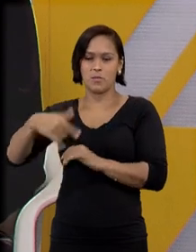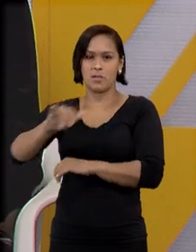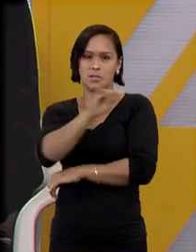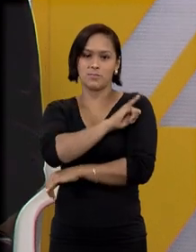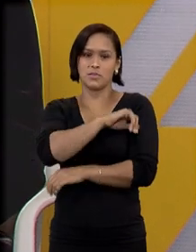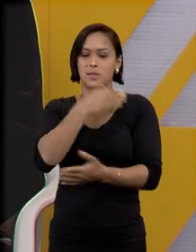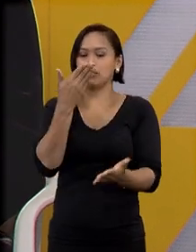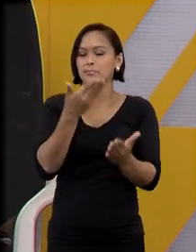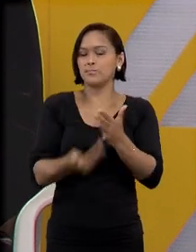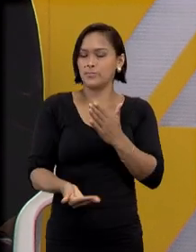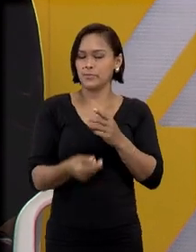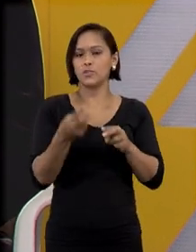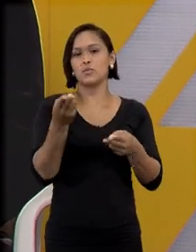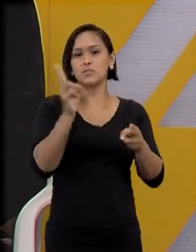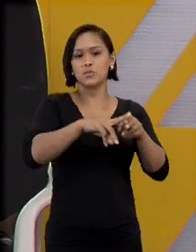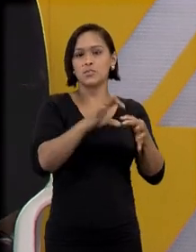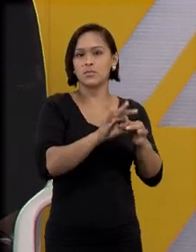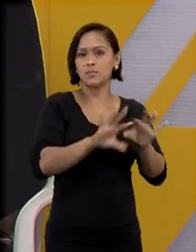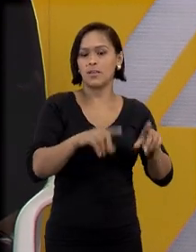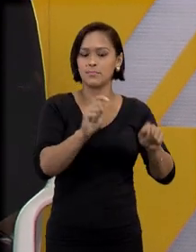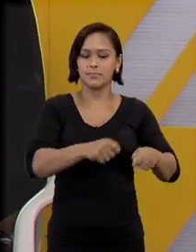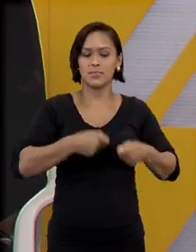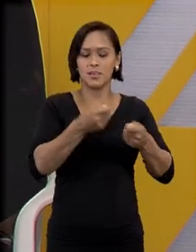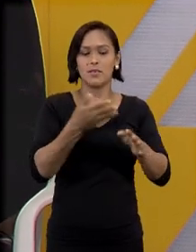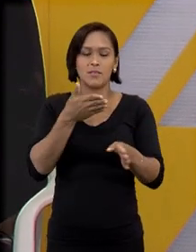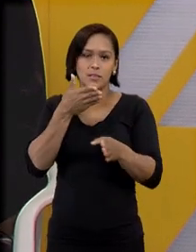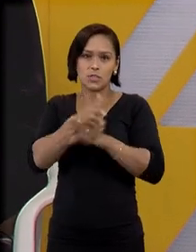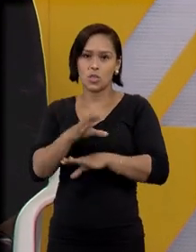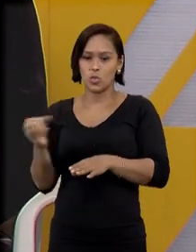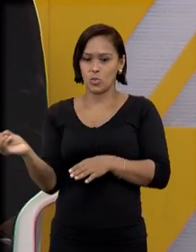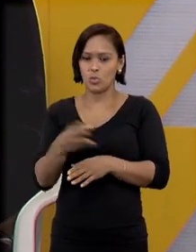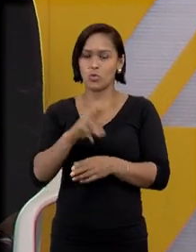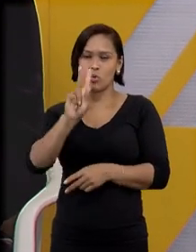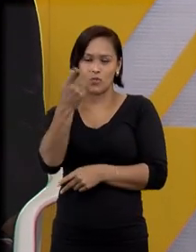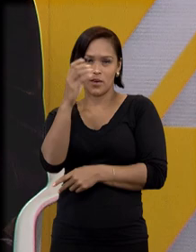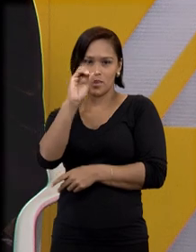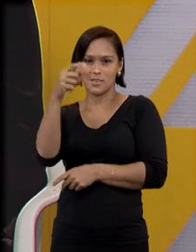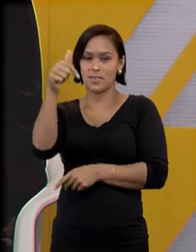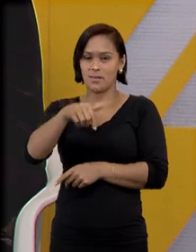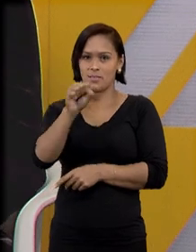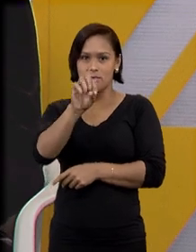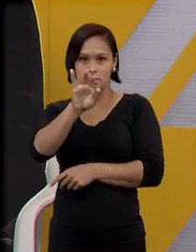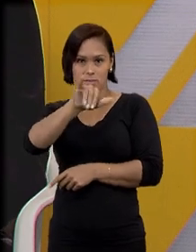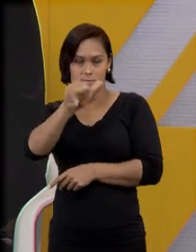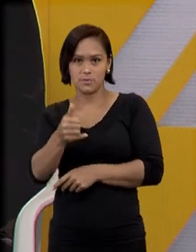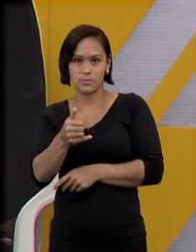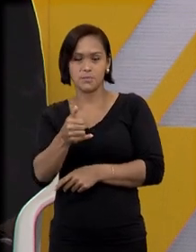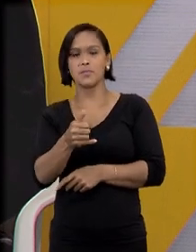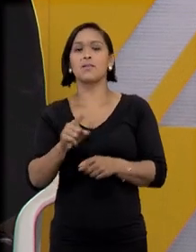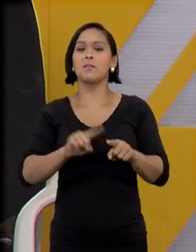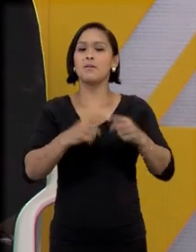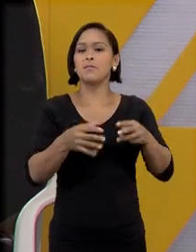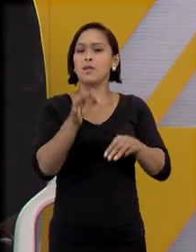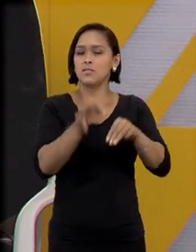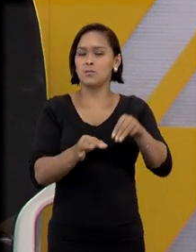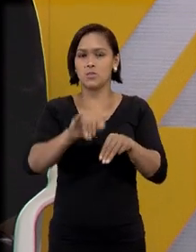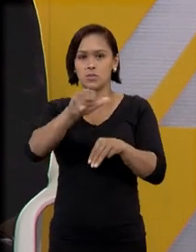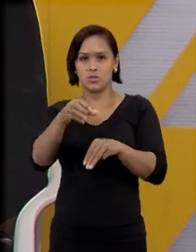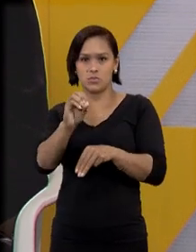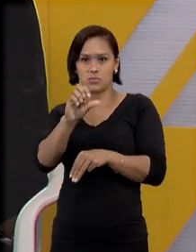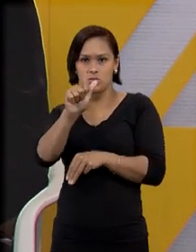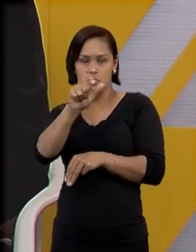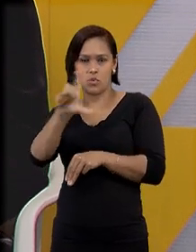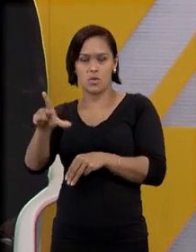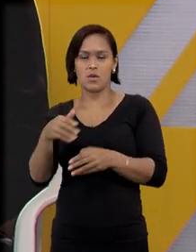Estado negou o pedido de liberdade e a defesa da ex-deputada entrou com um novo habeas corpus aqui no STJ. Mas o